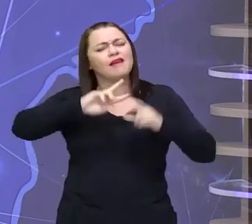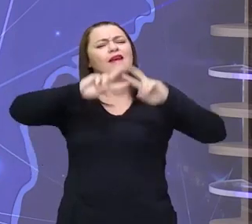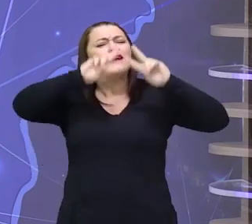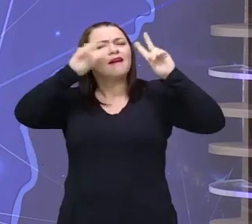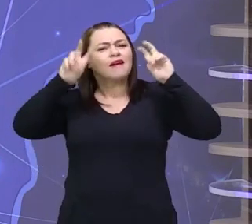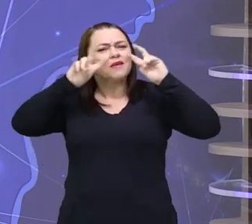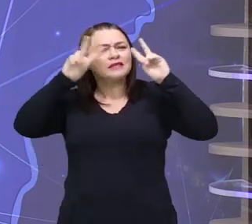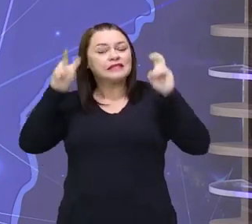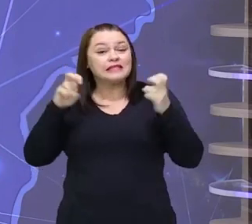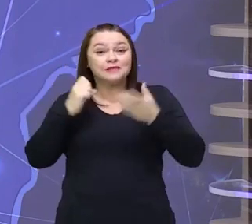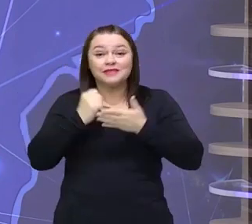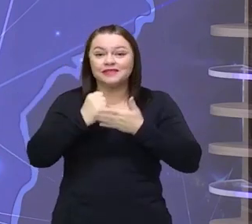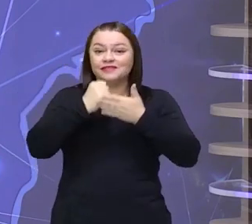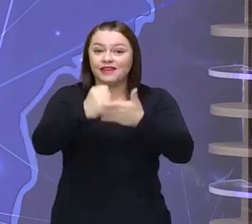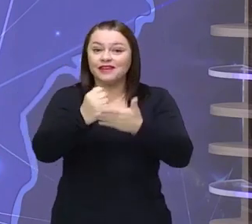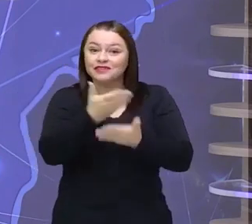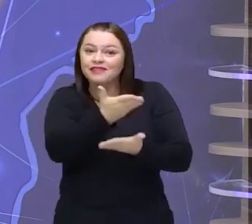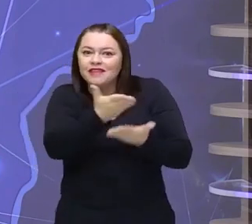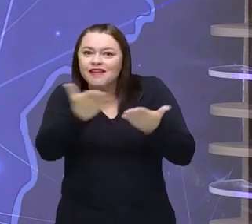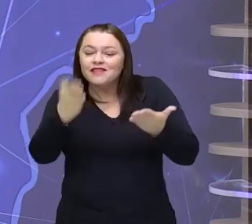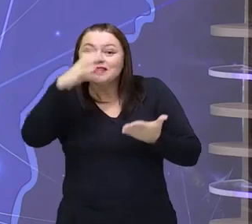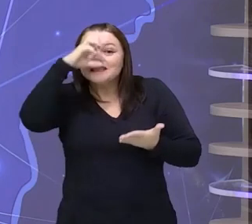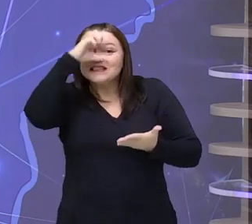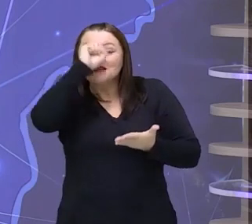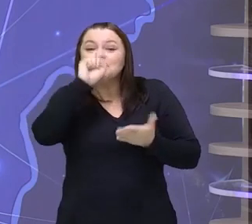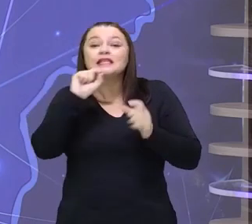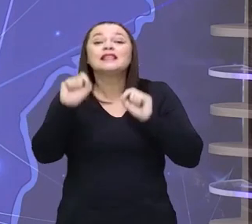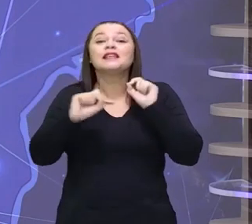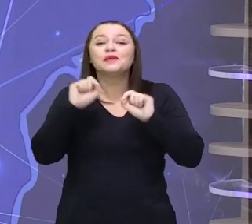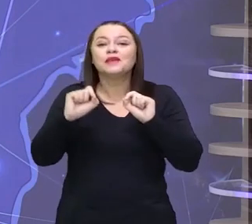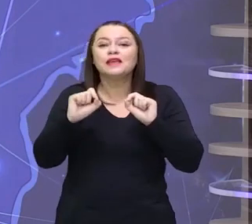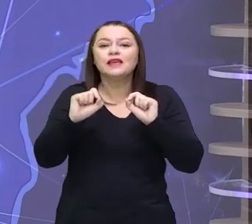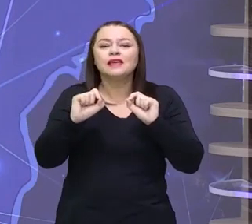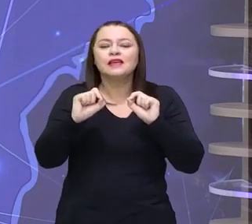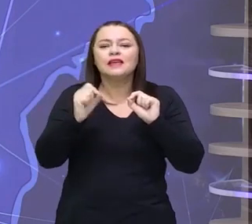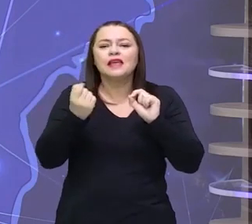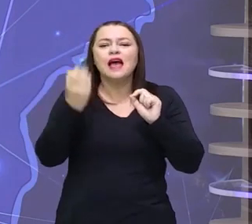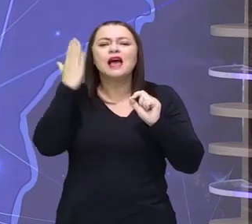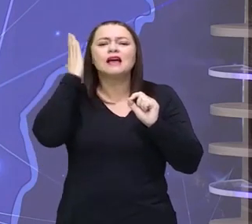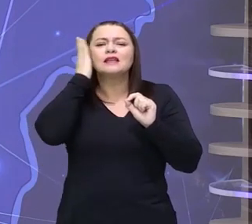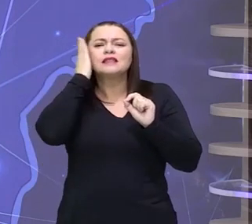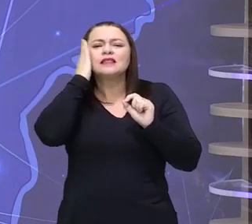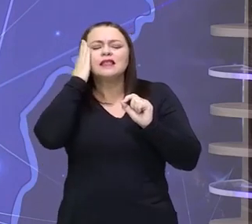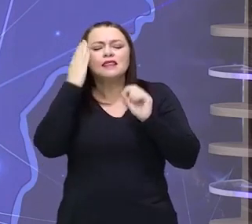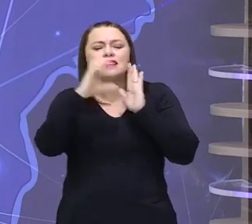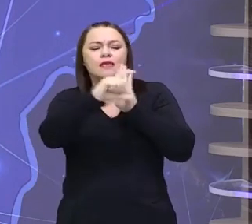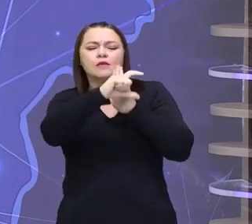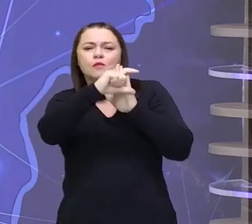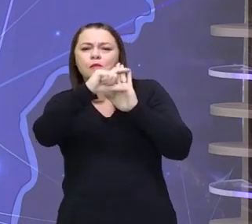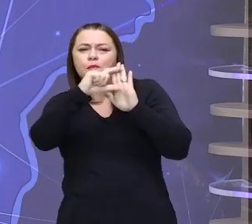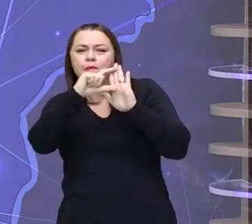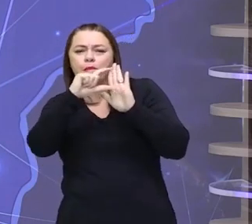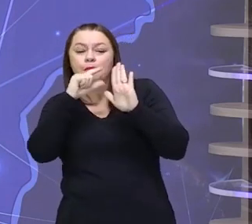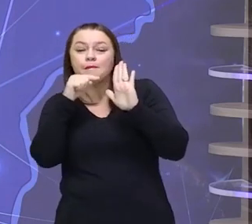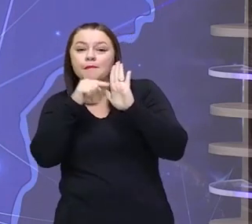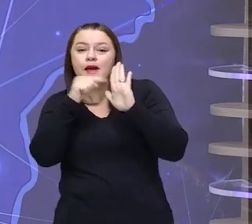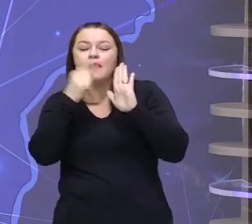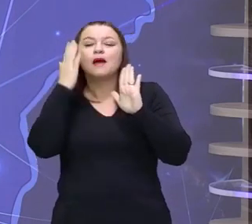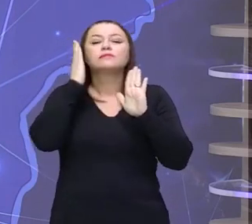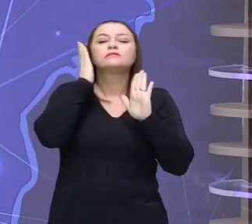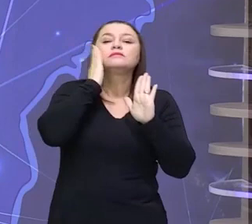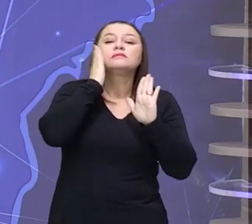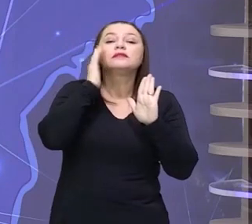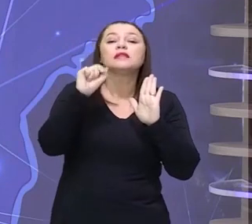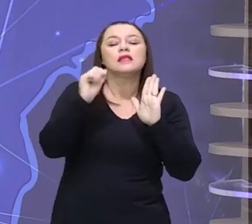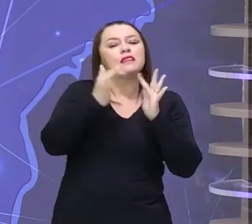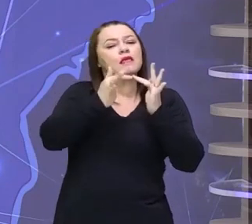vai ajudar vocês a aprender, sabe o quê? A definir o que é um parágrafo, a definir